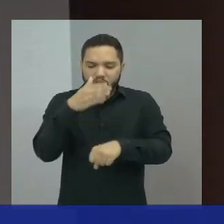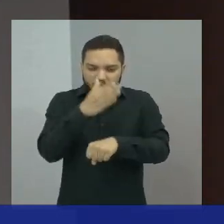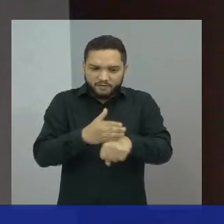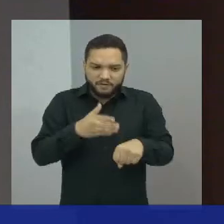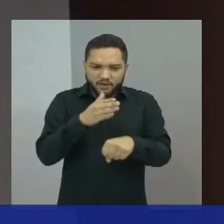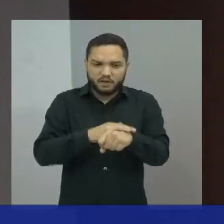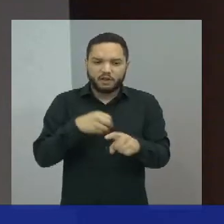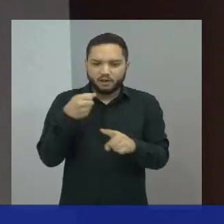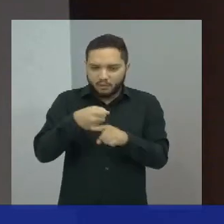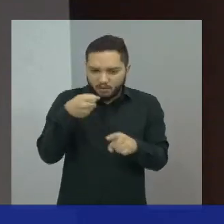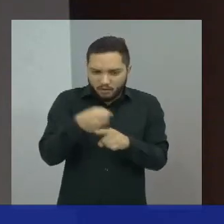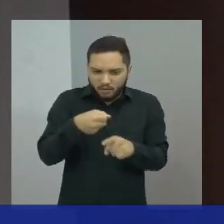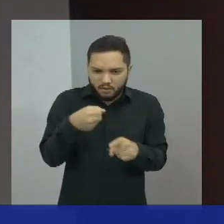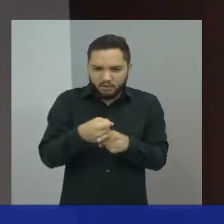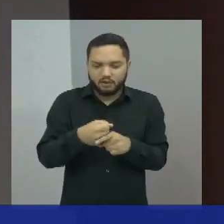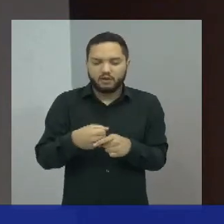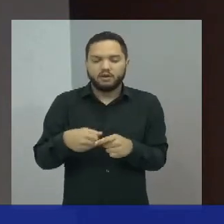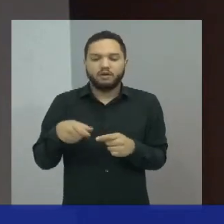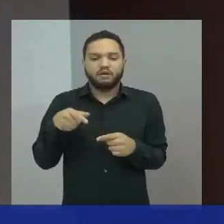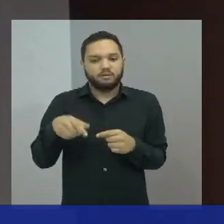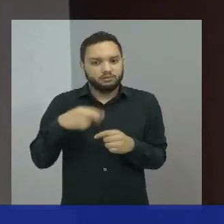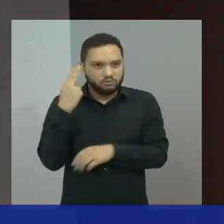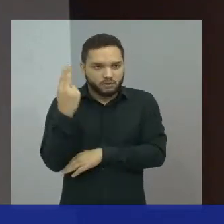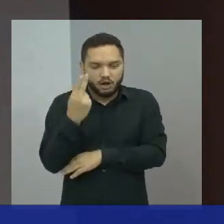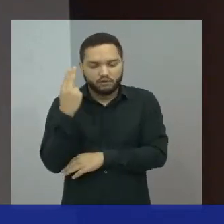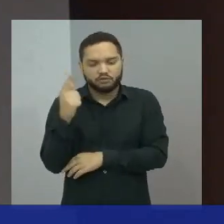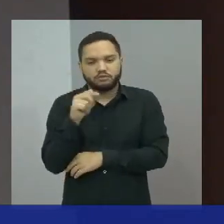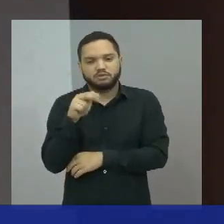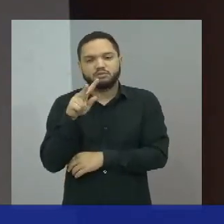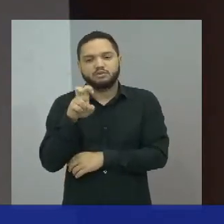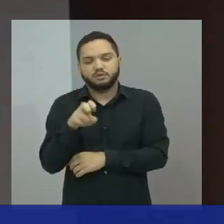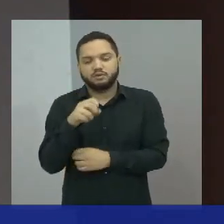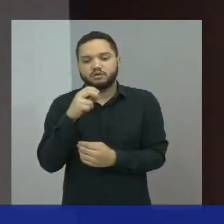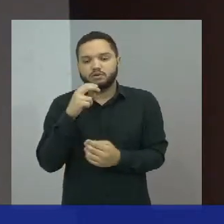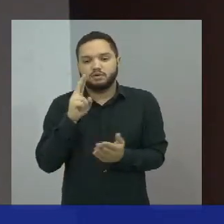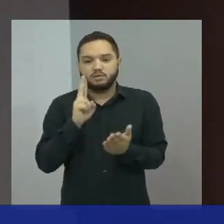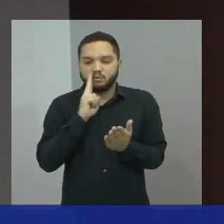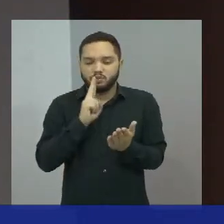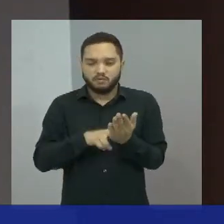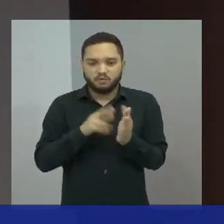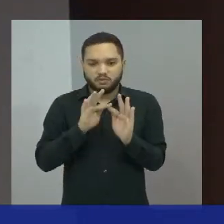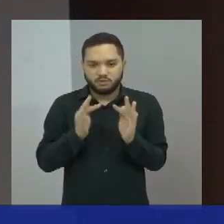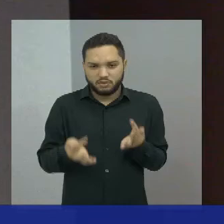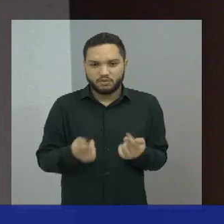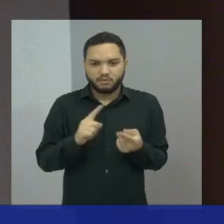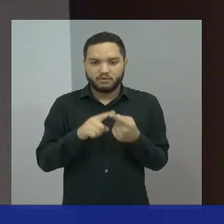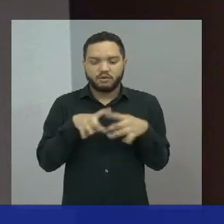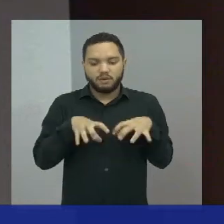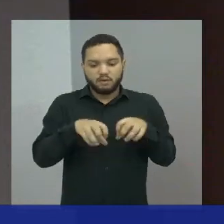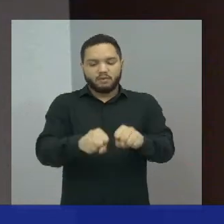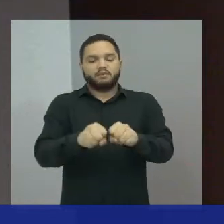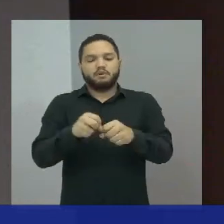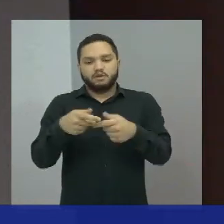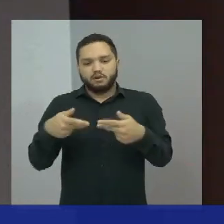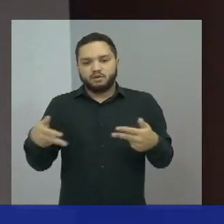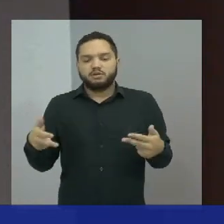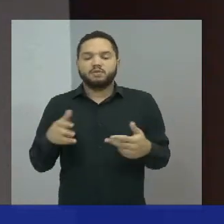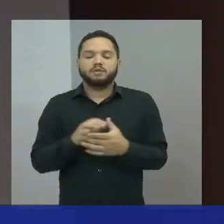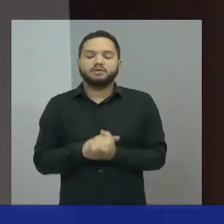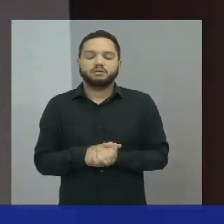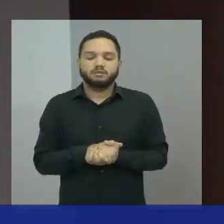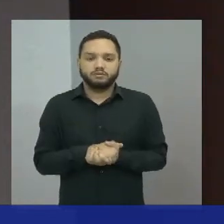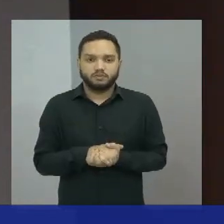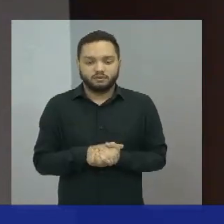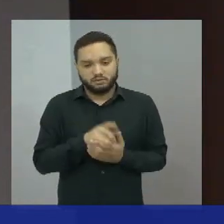domesticado, nativo ou exótico, infração grave, penalidade, multa simples e apreensão dos animais. Aí,